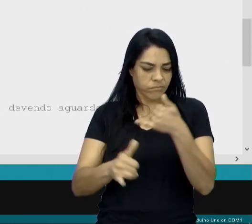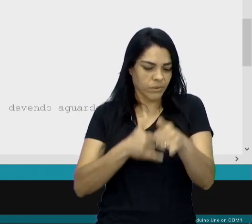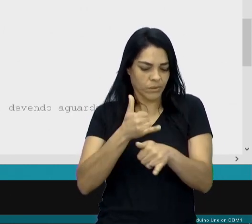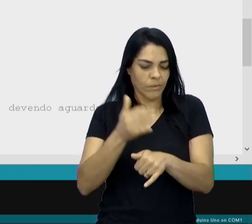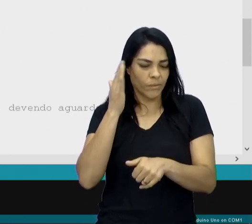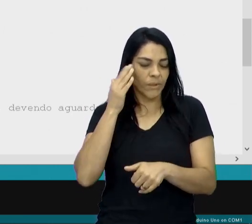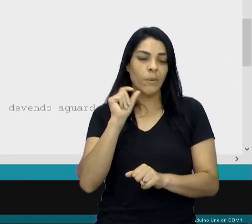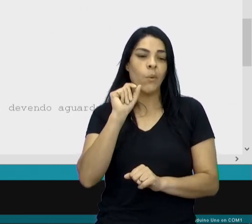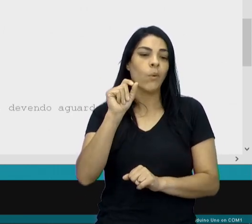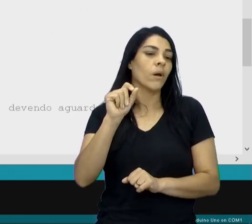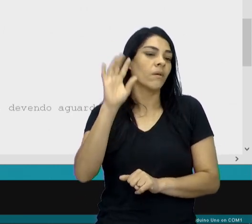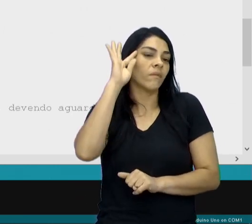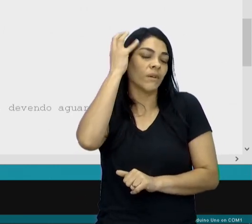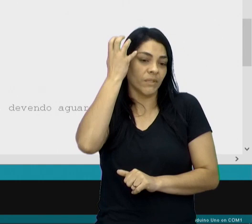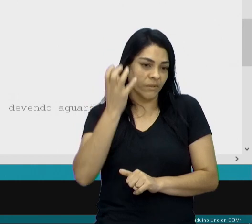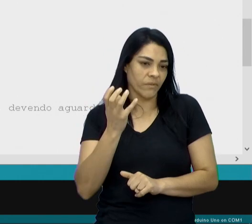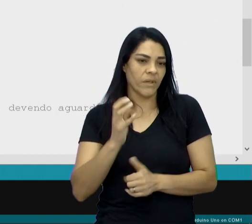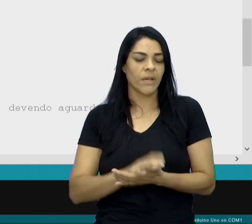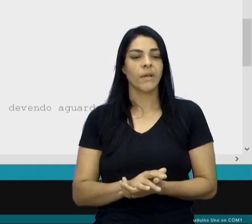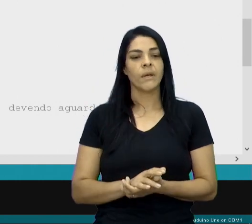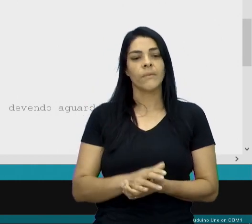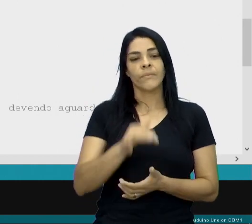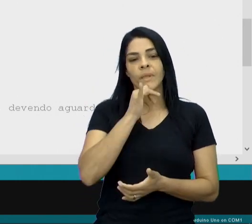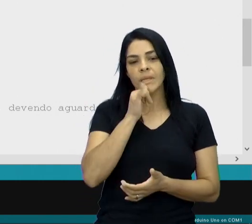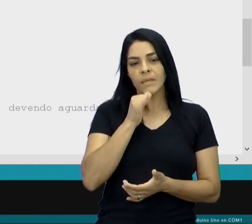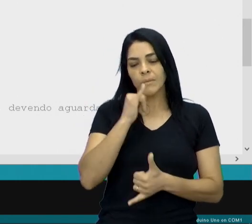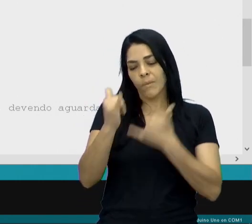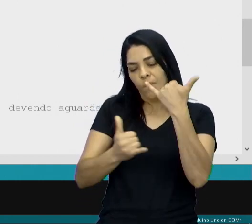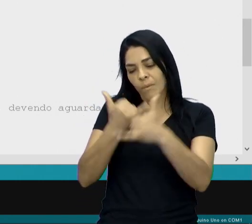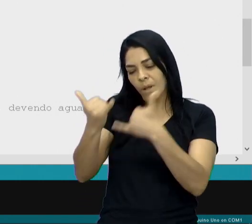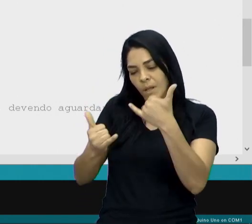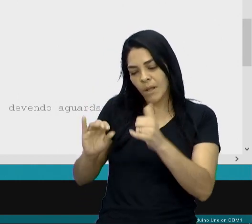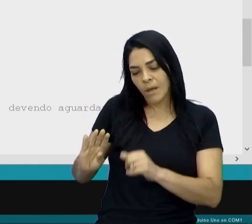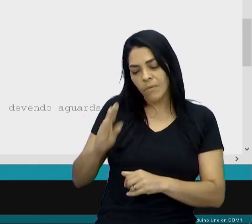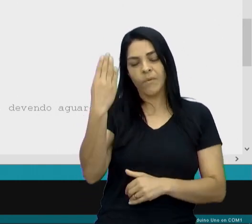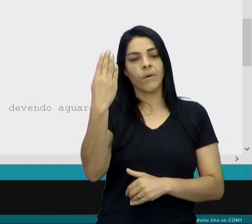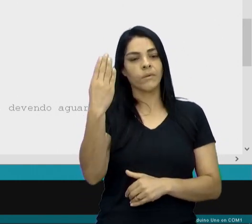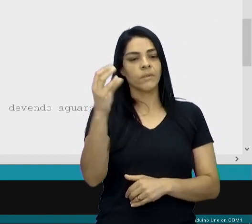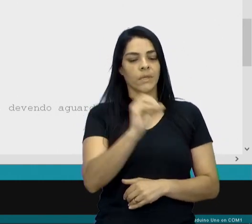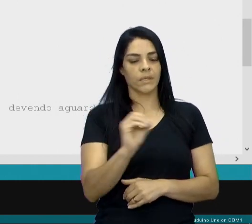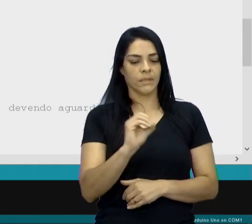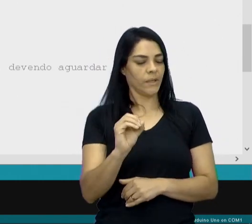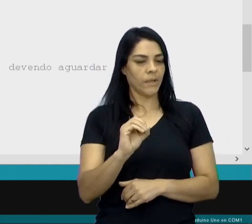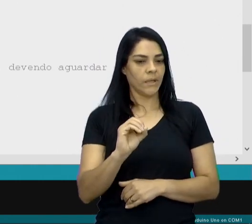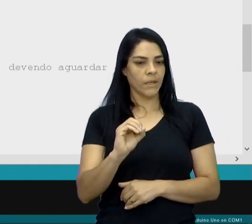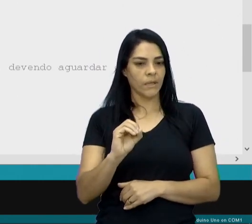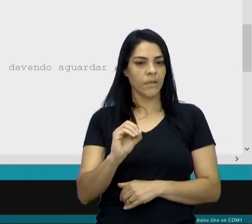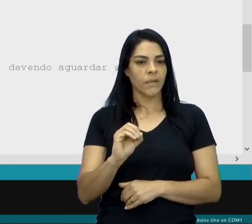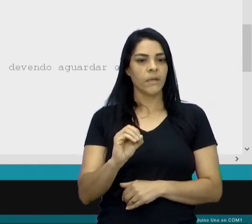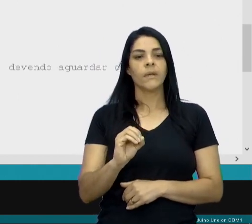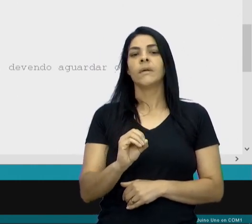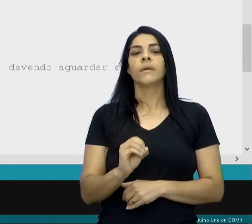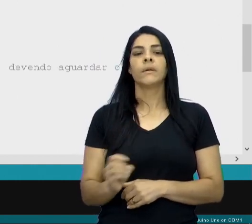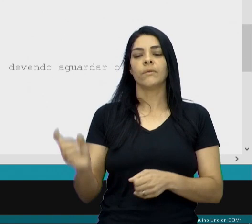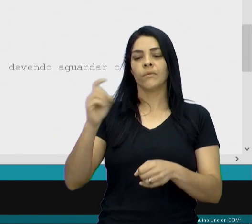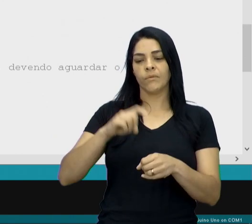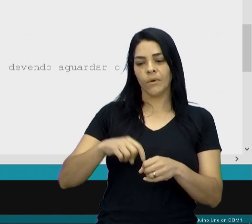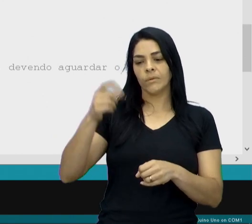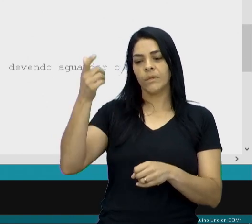ao efetuar uma jogada falsa, ele vai zerar e continuar. Depois, caso ele